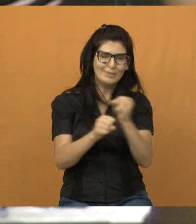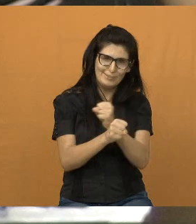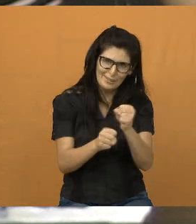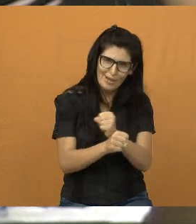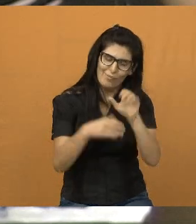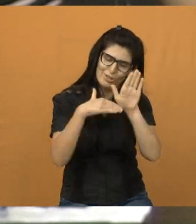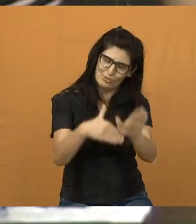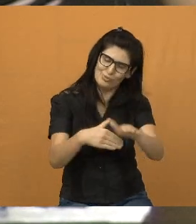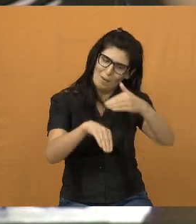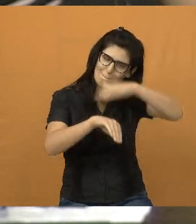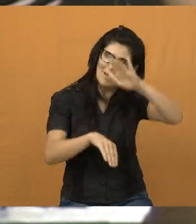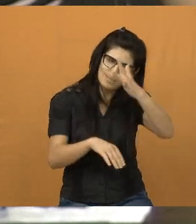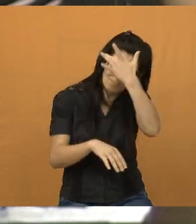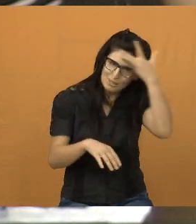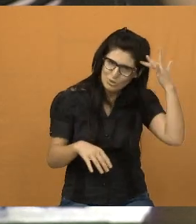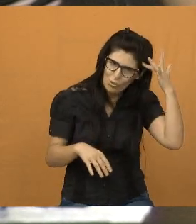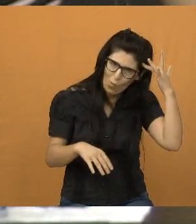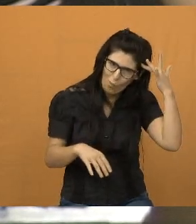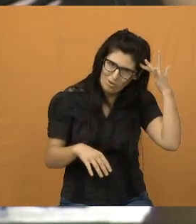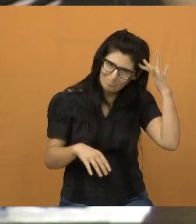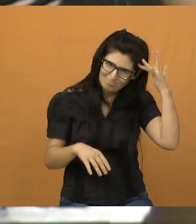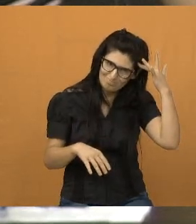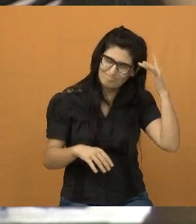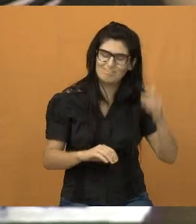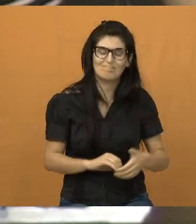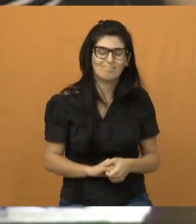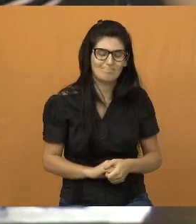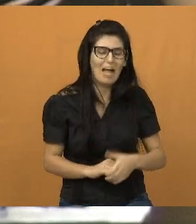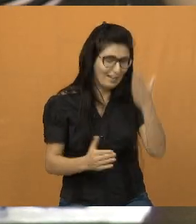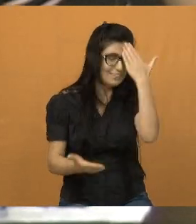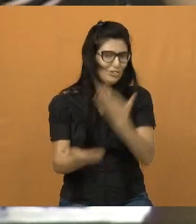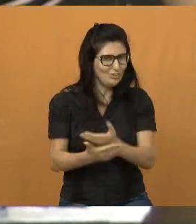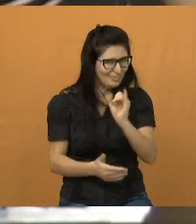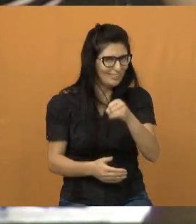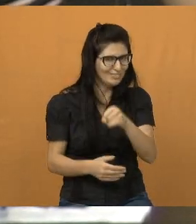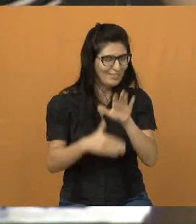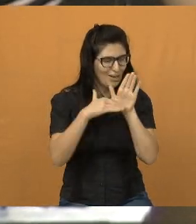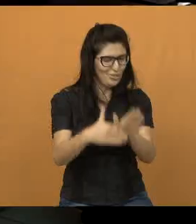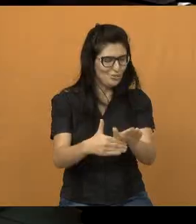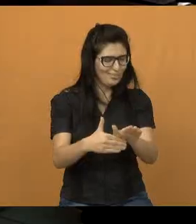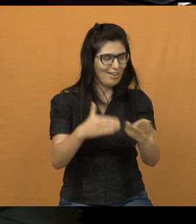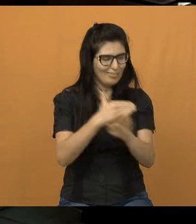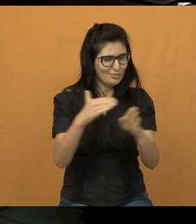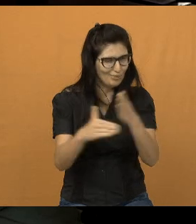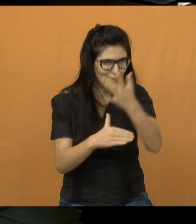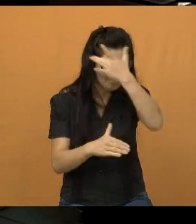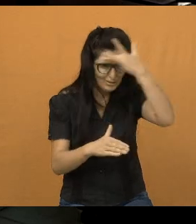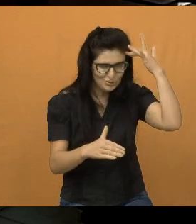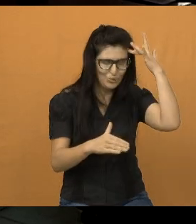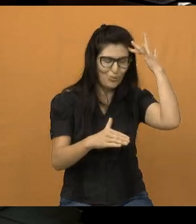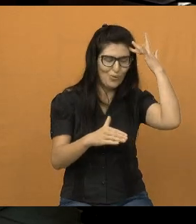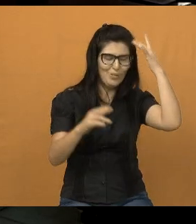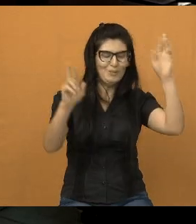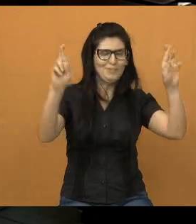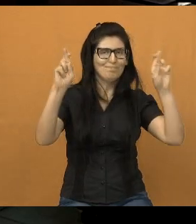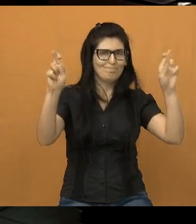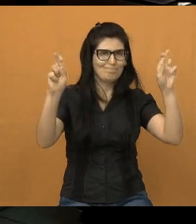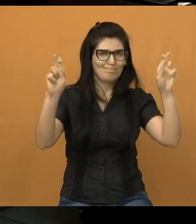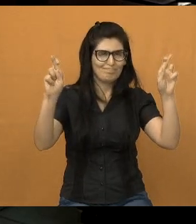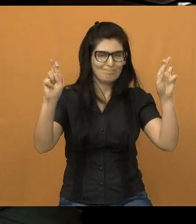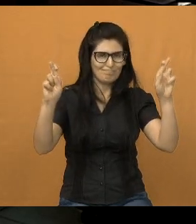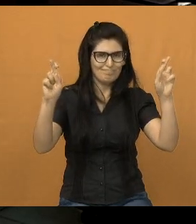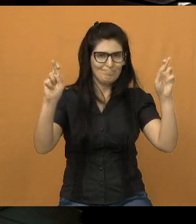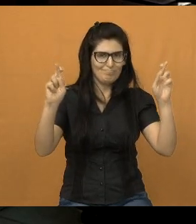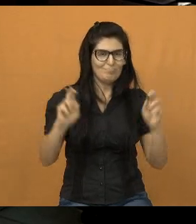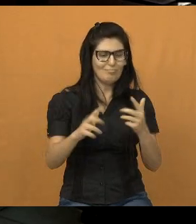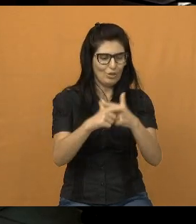esse próximo ano, né? Eu acredito piamente nisso, né? Então, deve ter uma frente, vamos dizer assim, trabalho mais ou menos